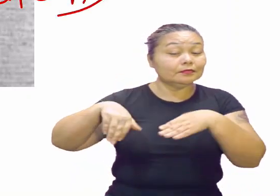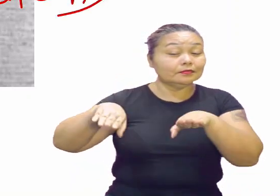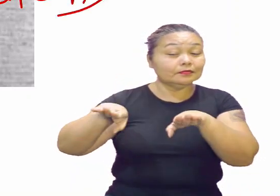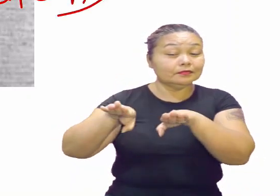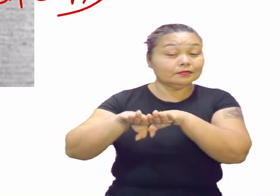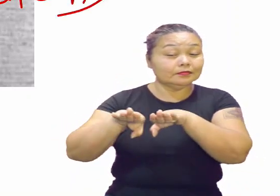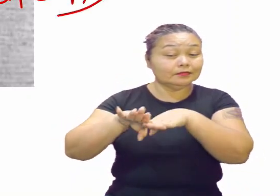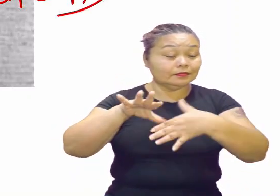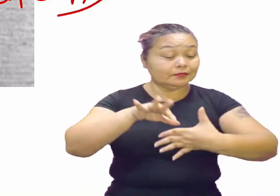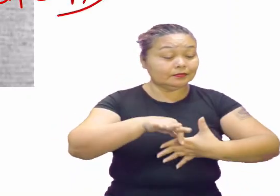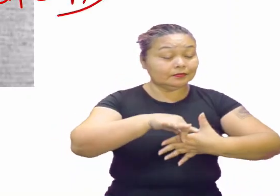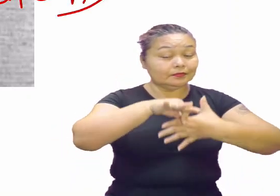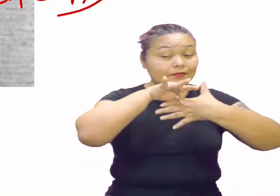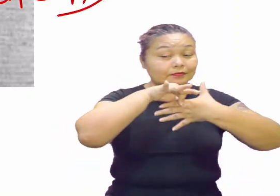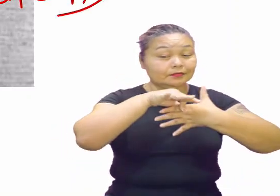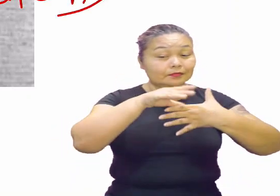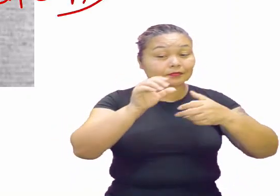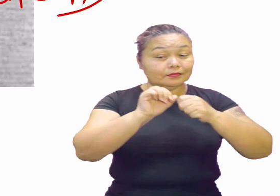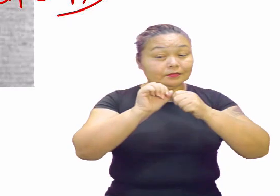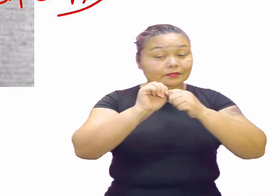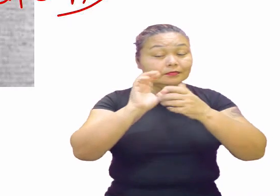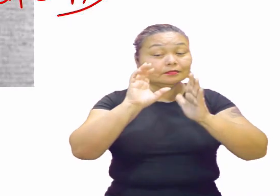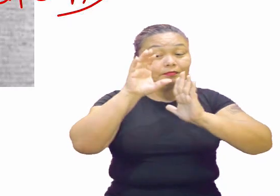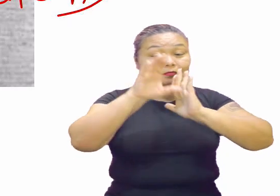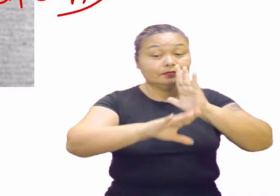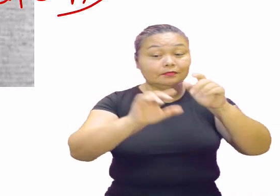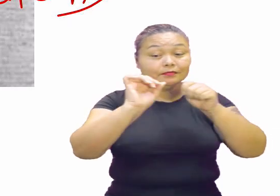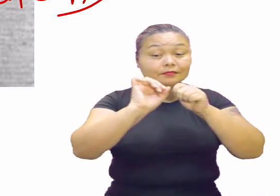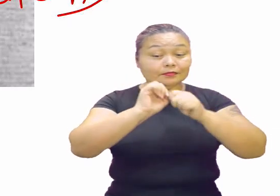o líder do clube militar no Rio de Janeiro.